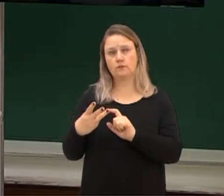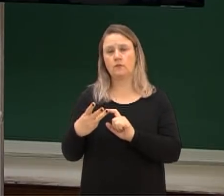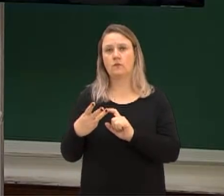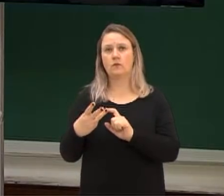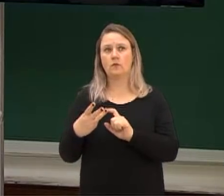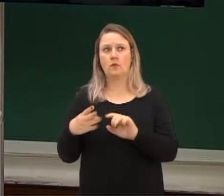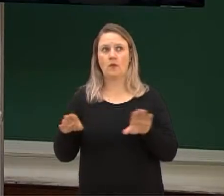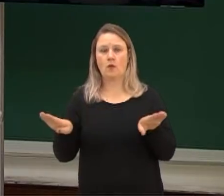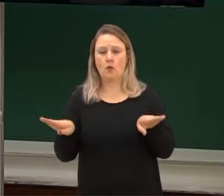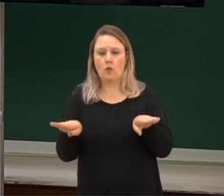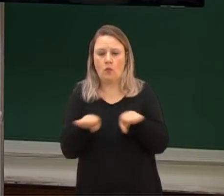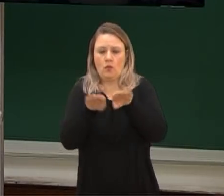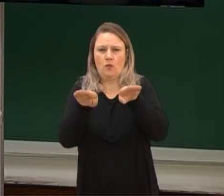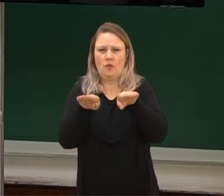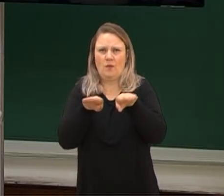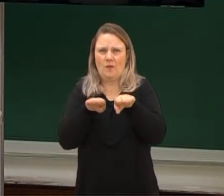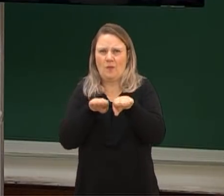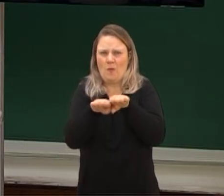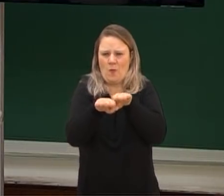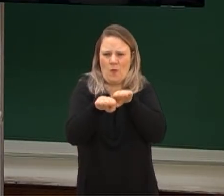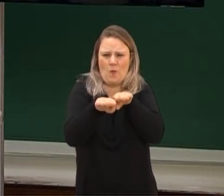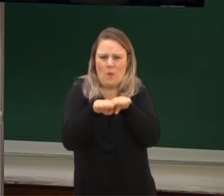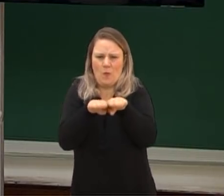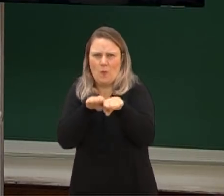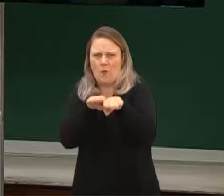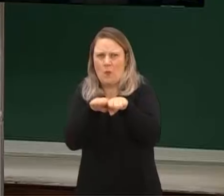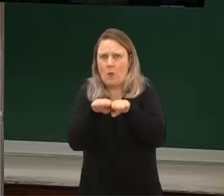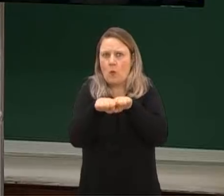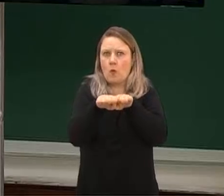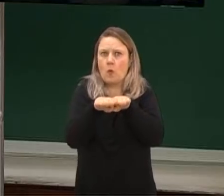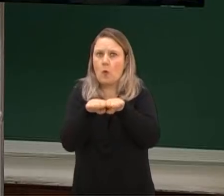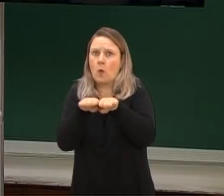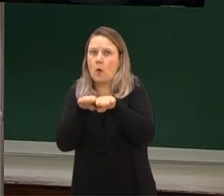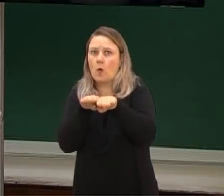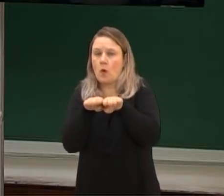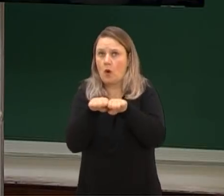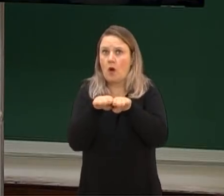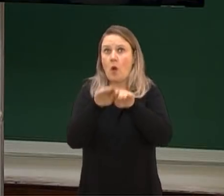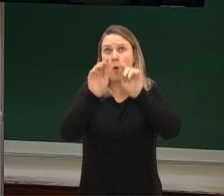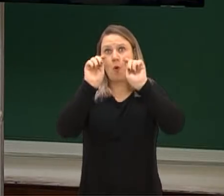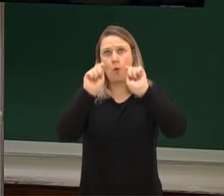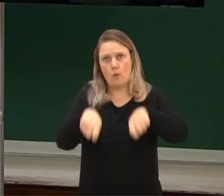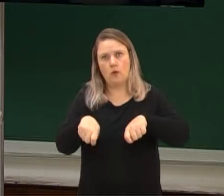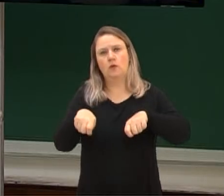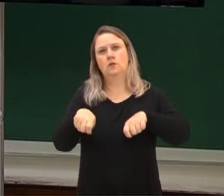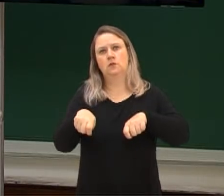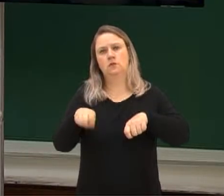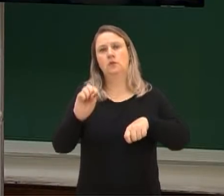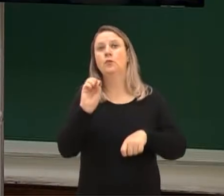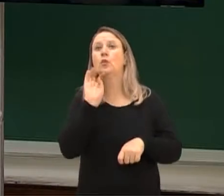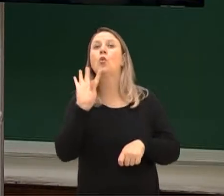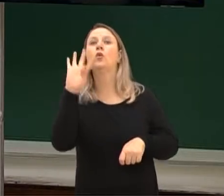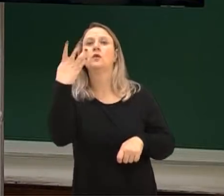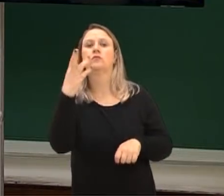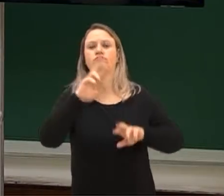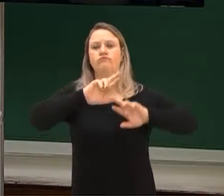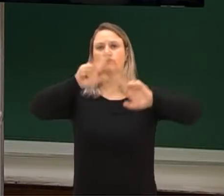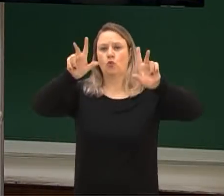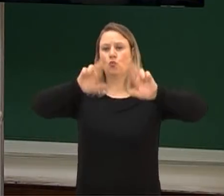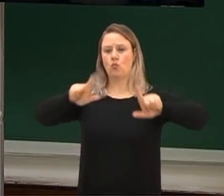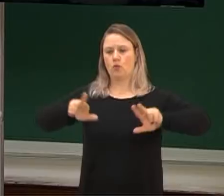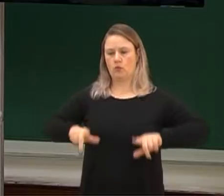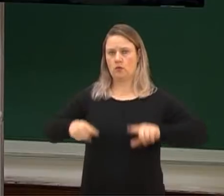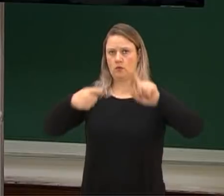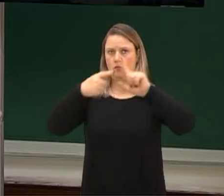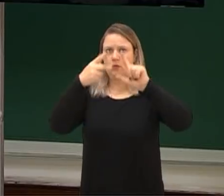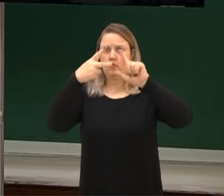se atritam ou quando elas se esfregam, né? Fazendo com que haja consequências diferentes em cada uma